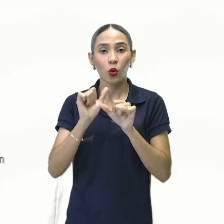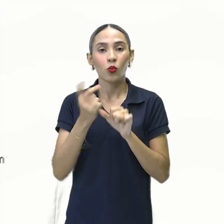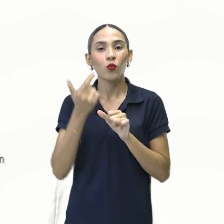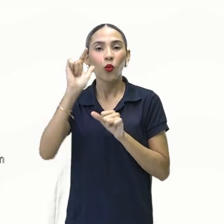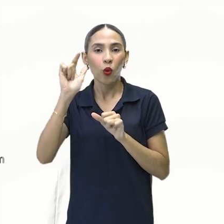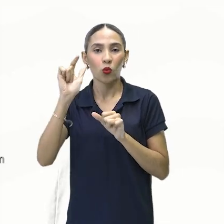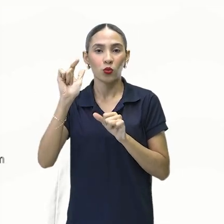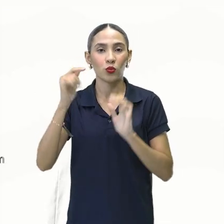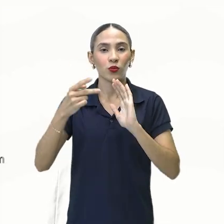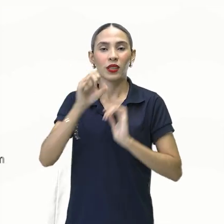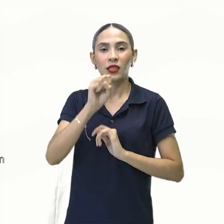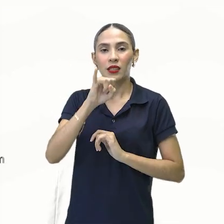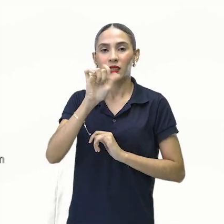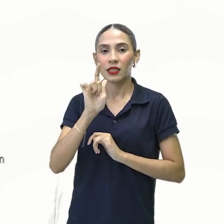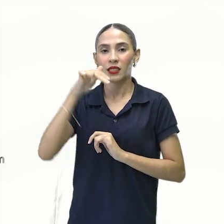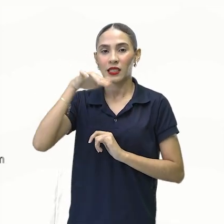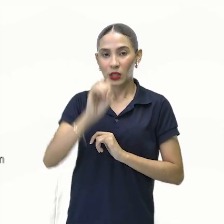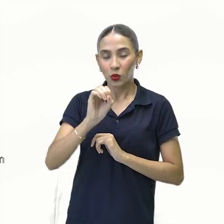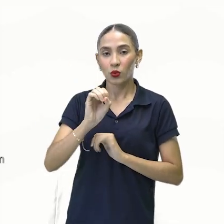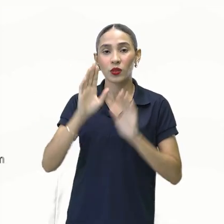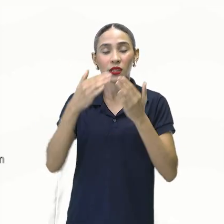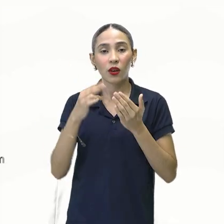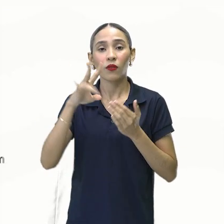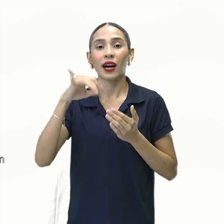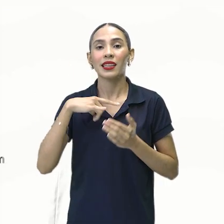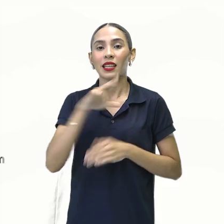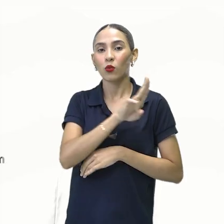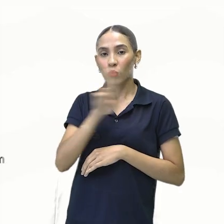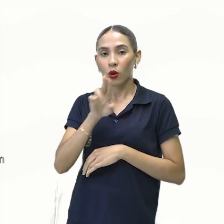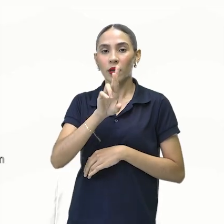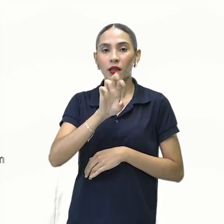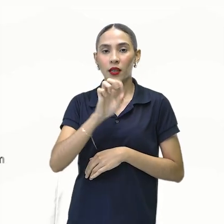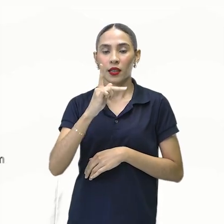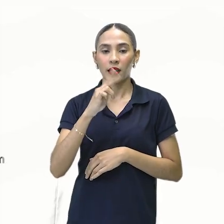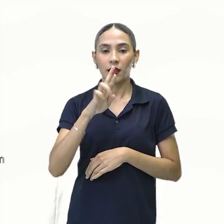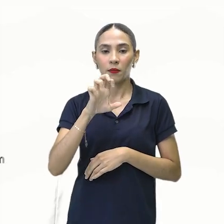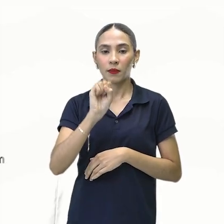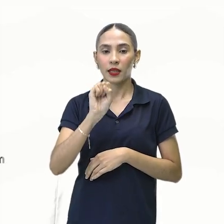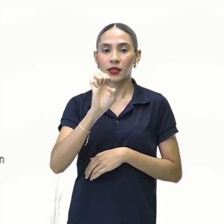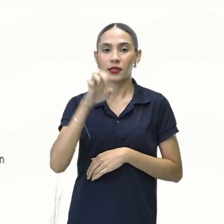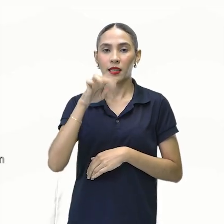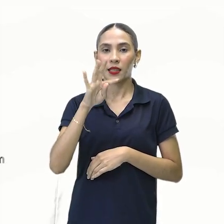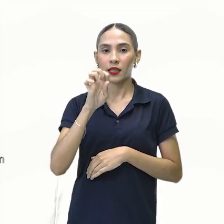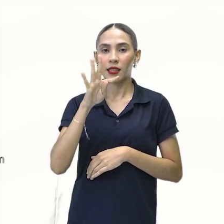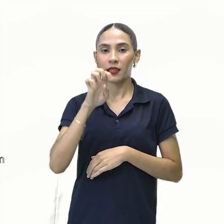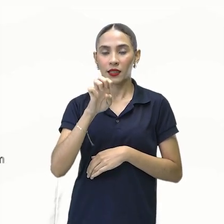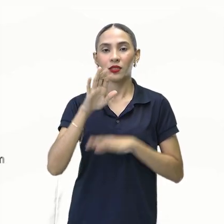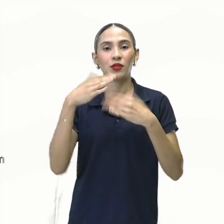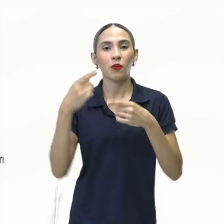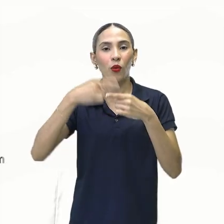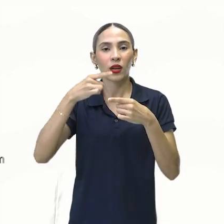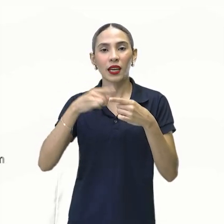um outro signo. E assim a gente vai chamar ele de representante, porque ele está